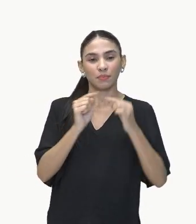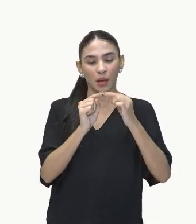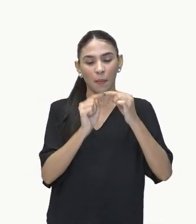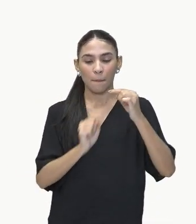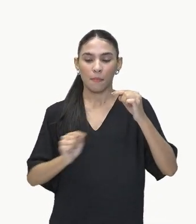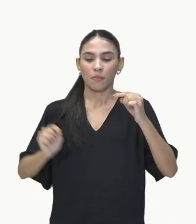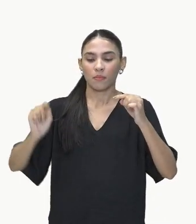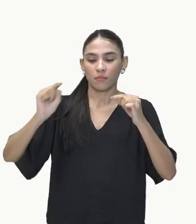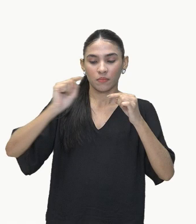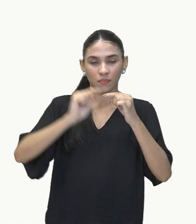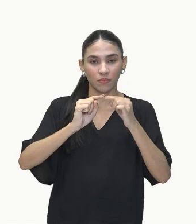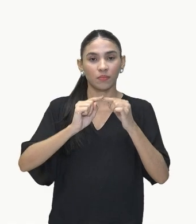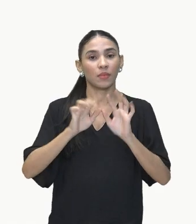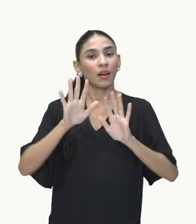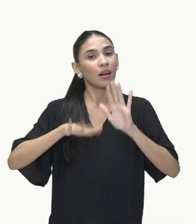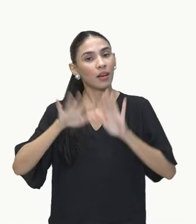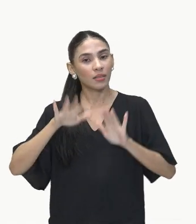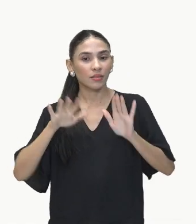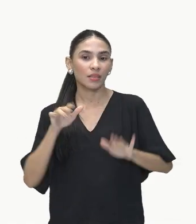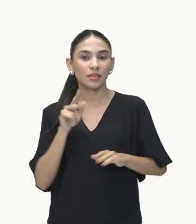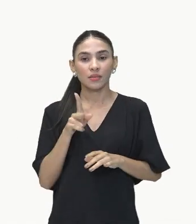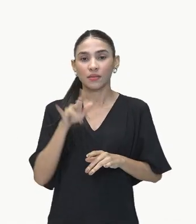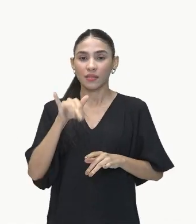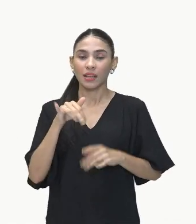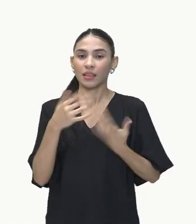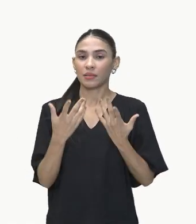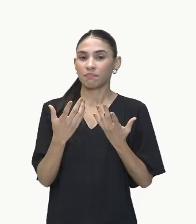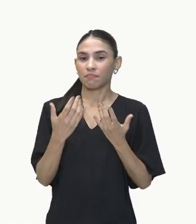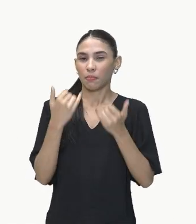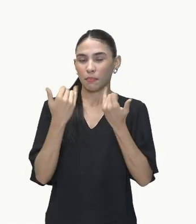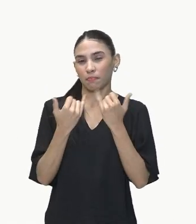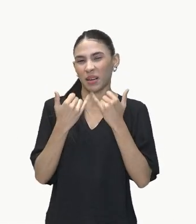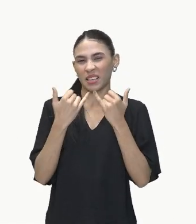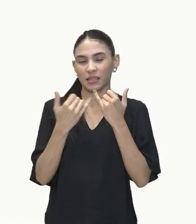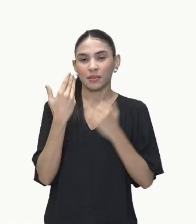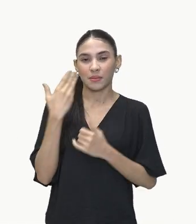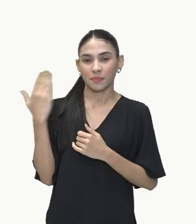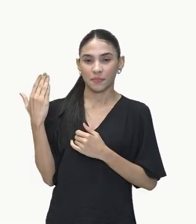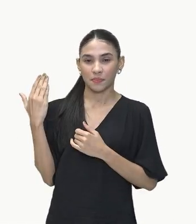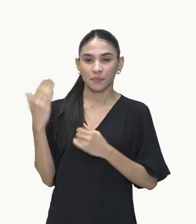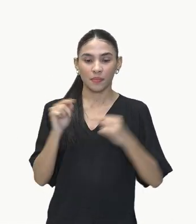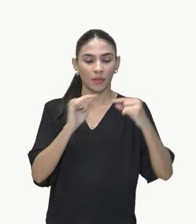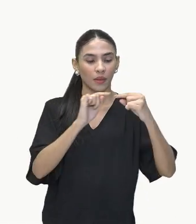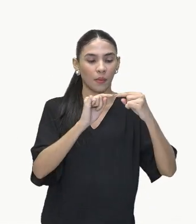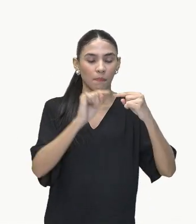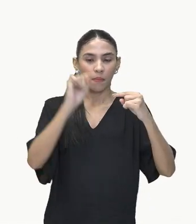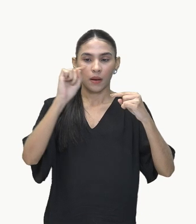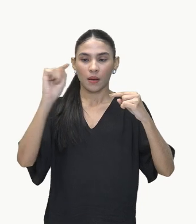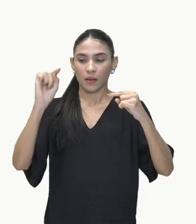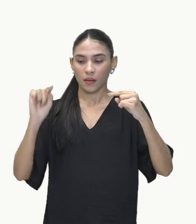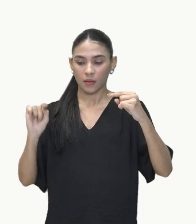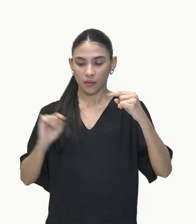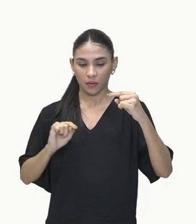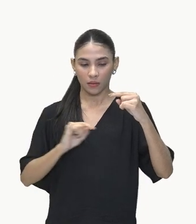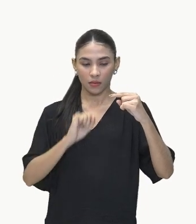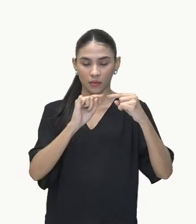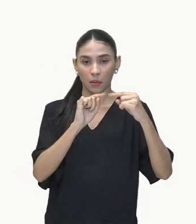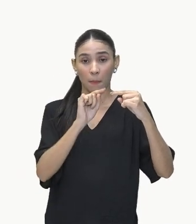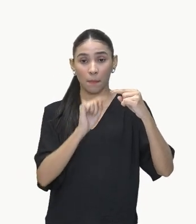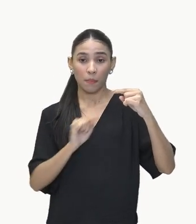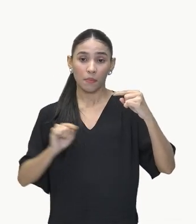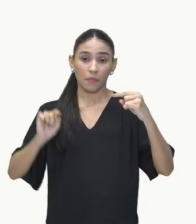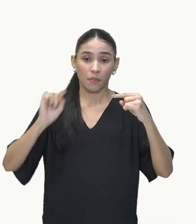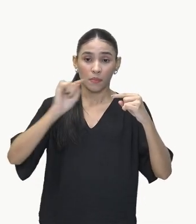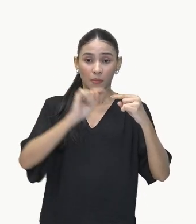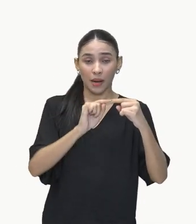Então, muitas vezes vai aparecer desse jeito, com esse círculo no meio. Ah, professora, e se não tiver? Se